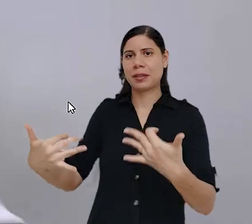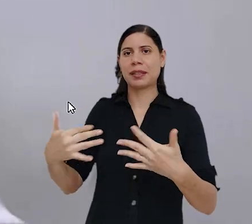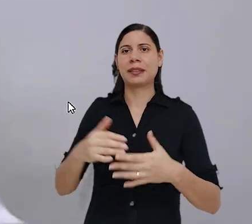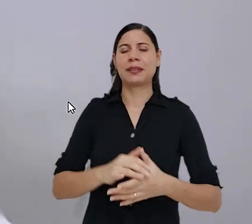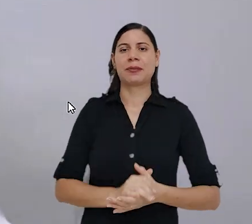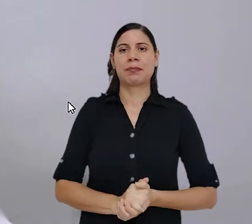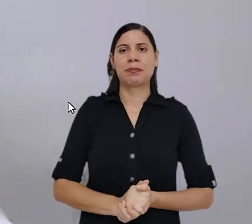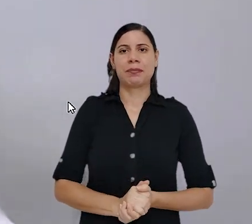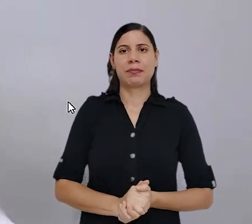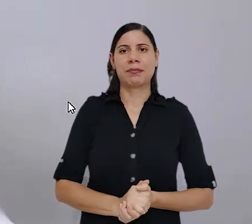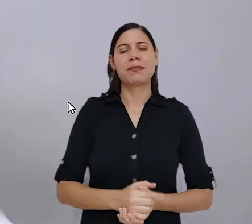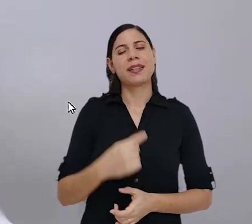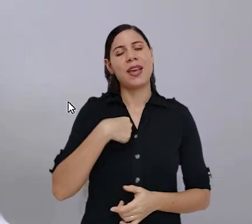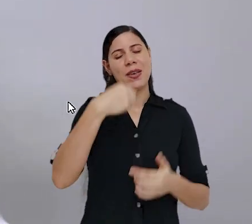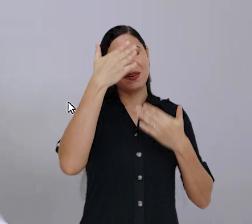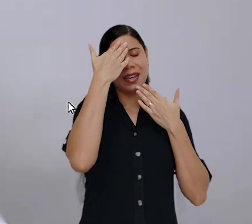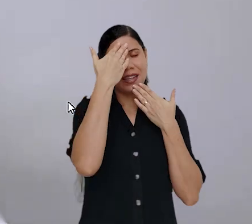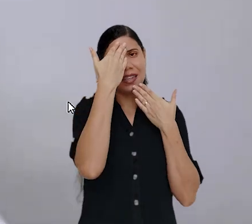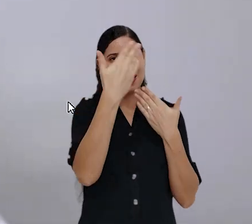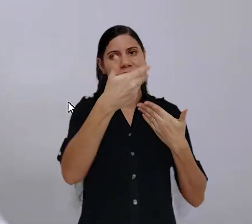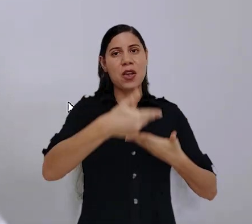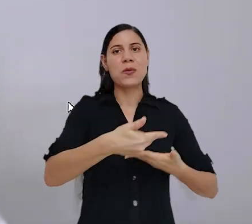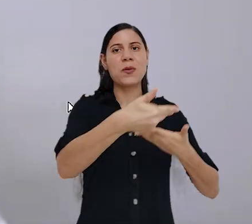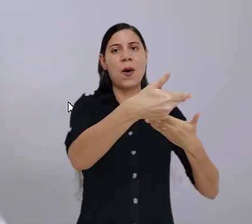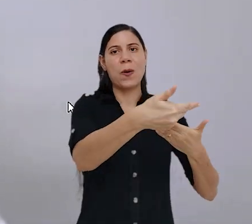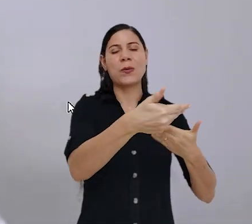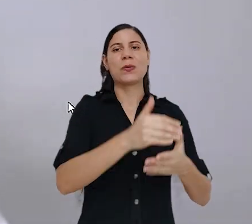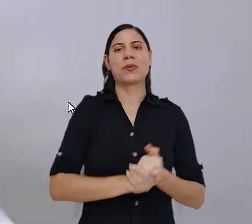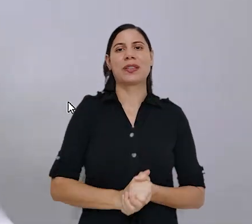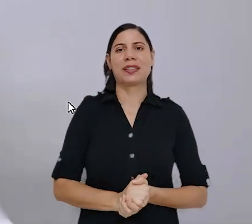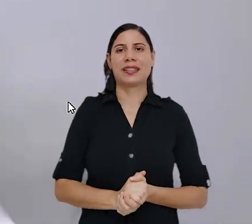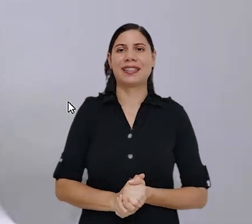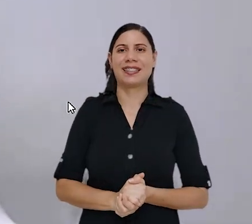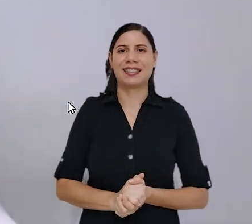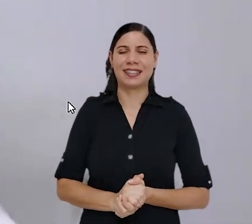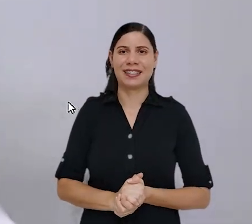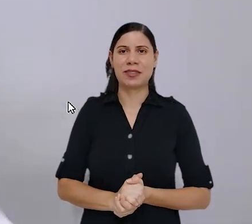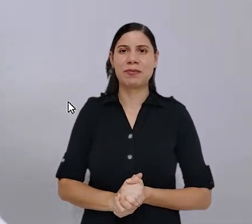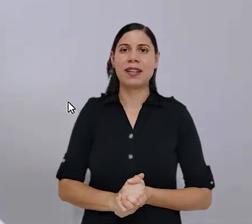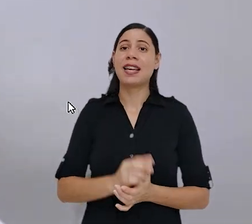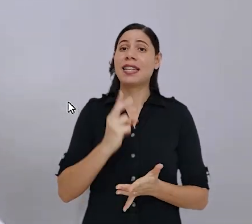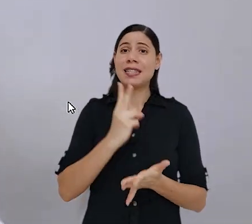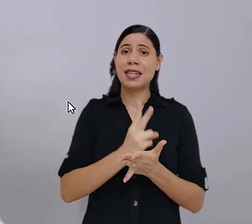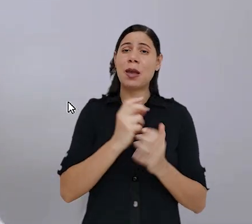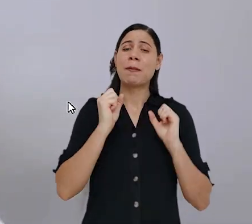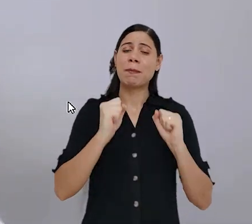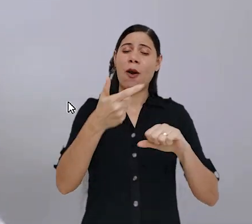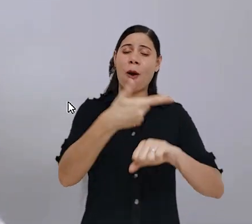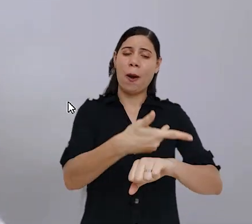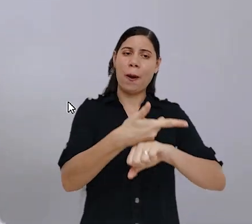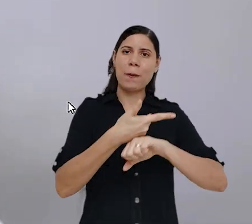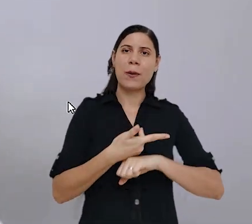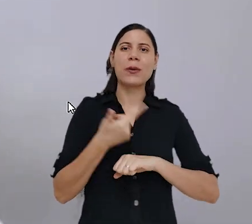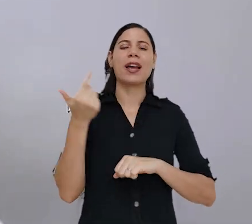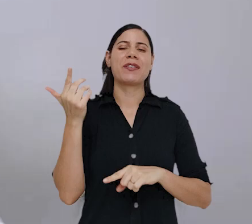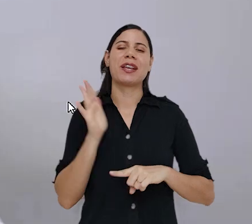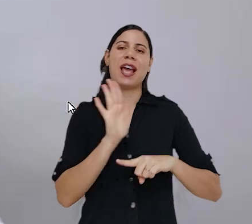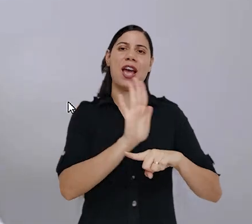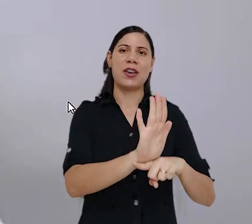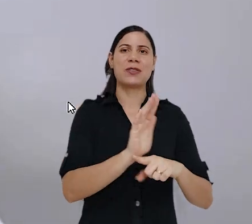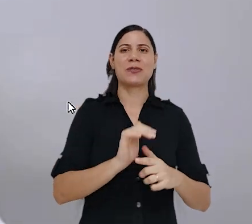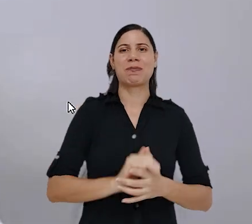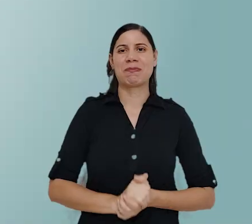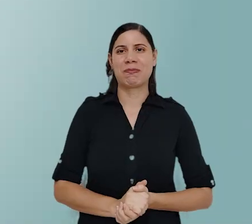esclarecimentos. Eu que agradeço pelo convite mais uma vez e ficamos aqui de portas abertas e sempre tentando ajudar e esclarecer